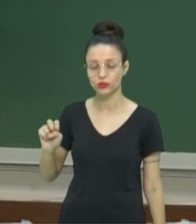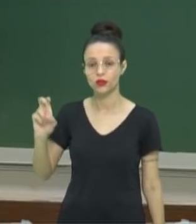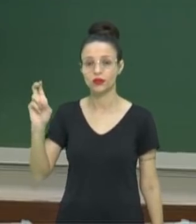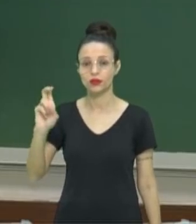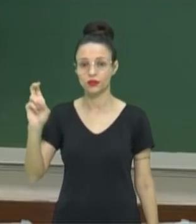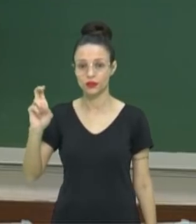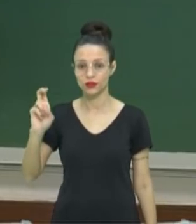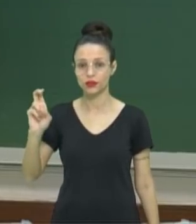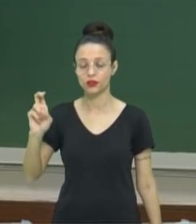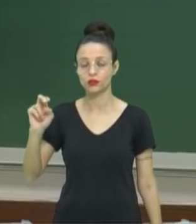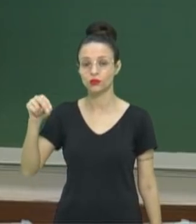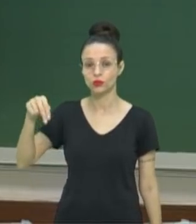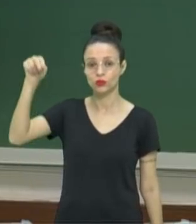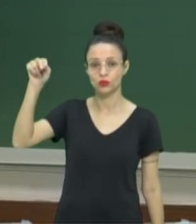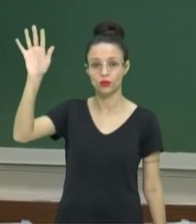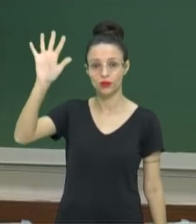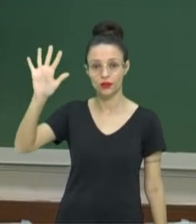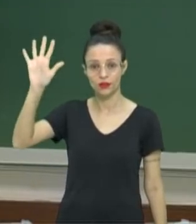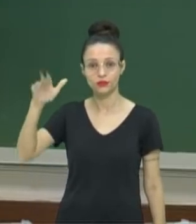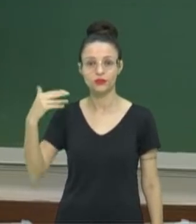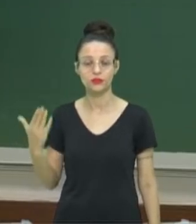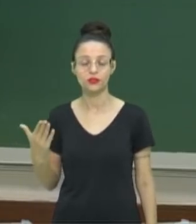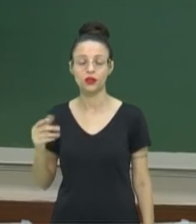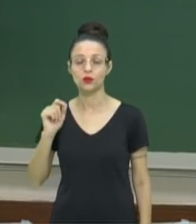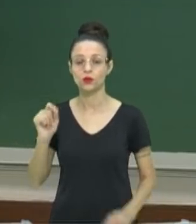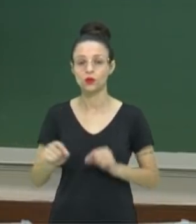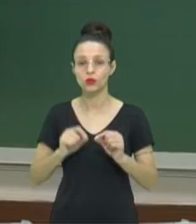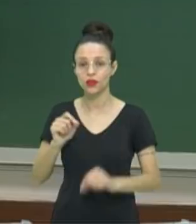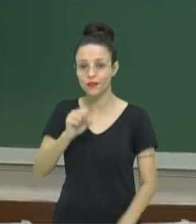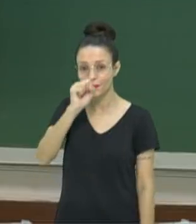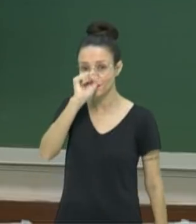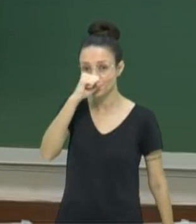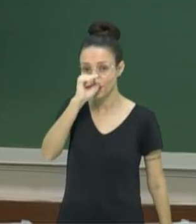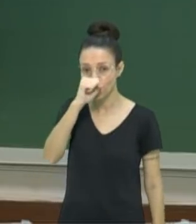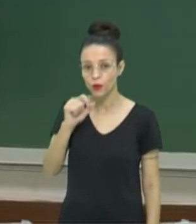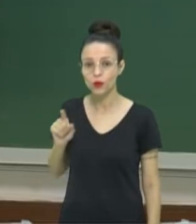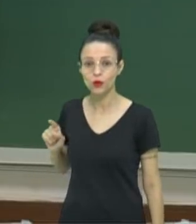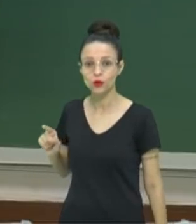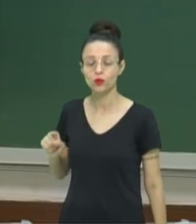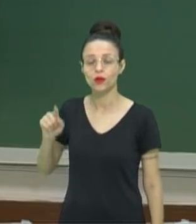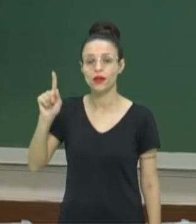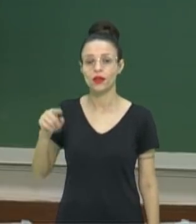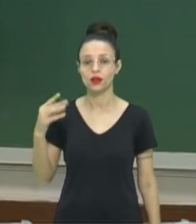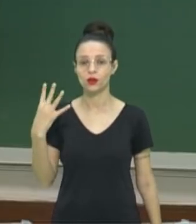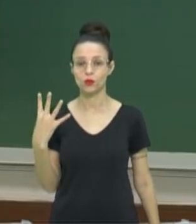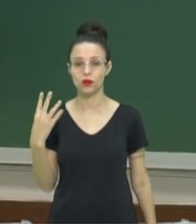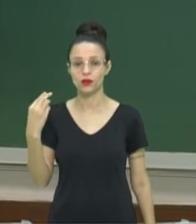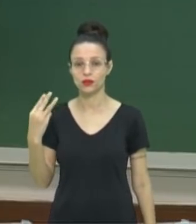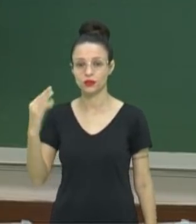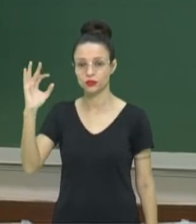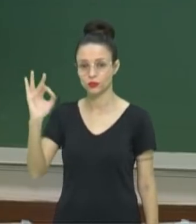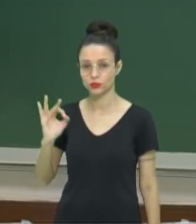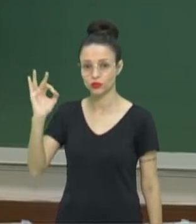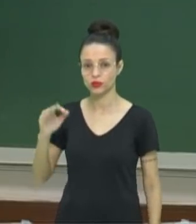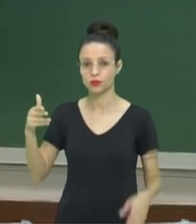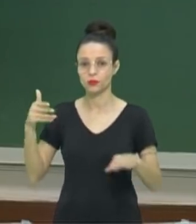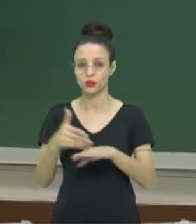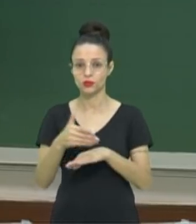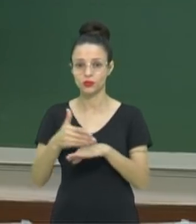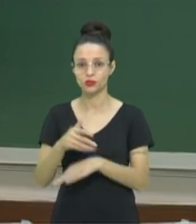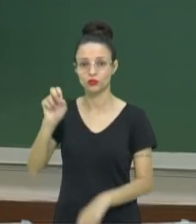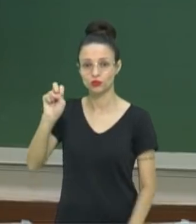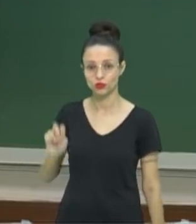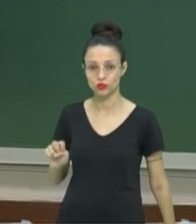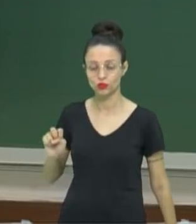região Nordeste. Quando eu penso ali na criação de suínos, então nós vamos ter 43% da participação da região